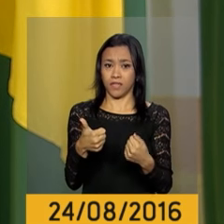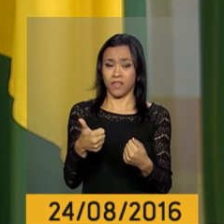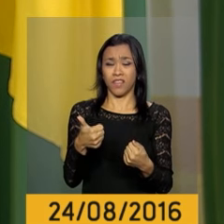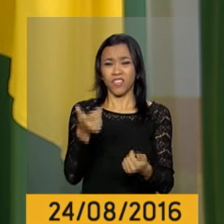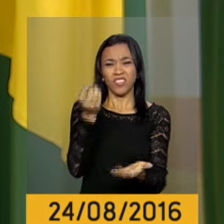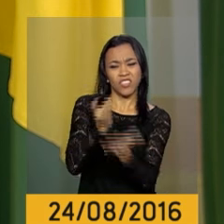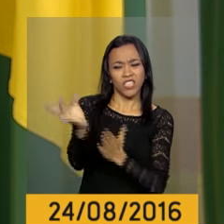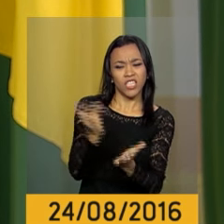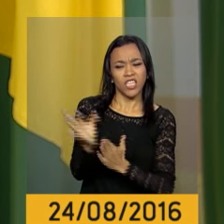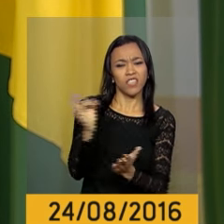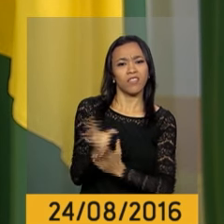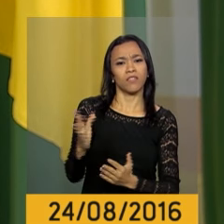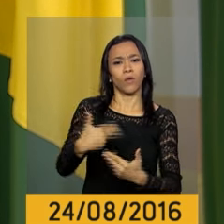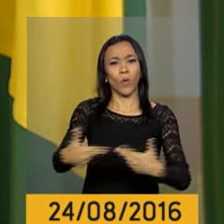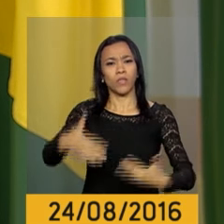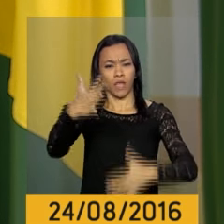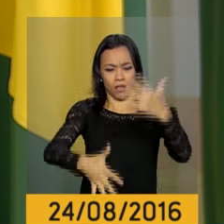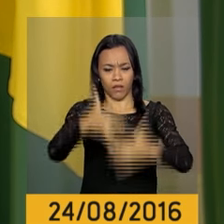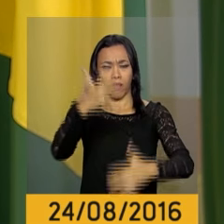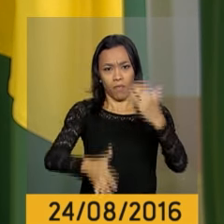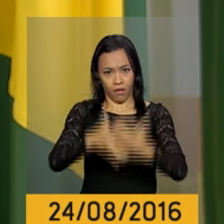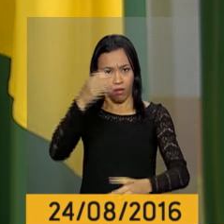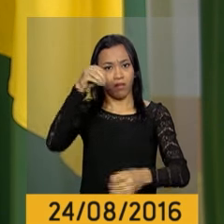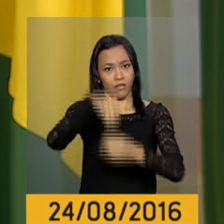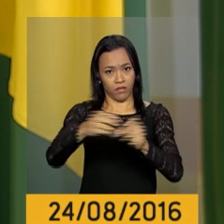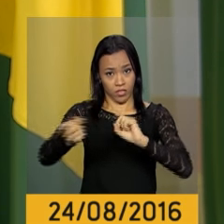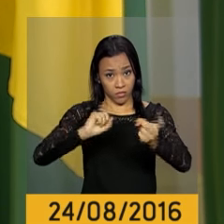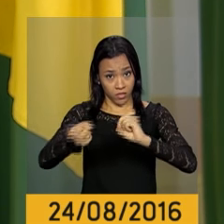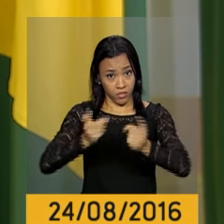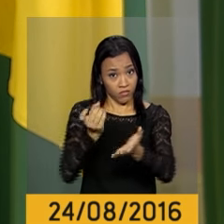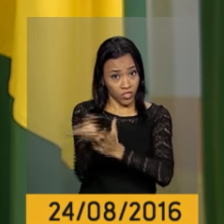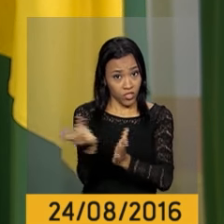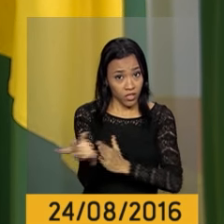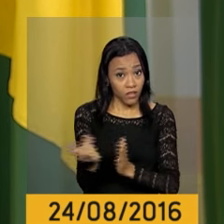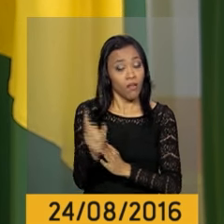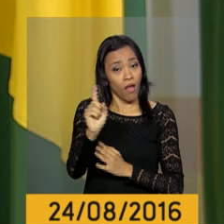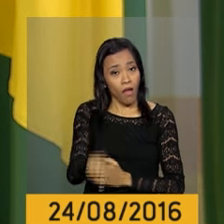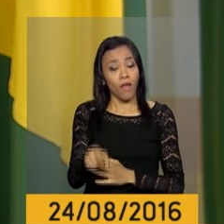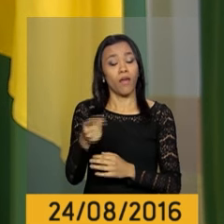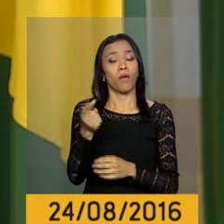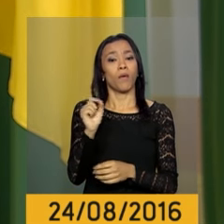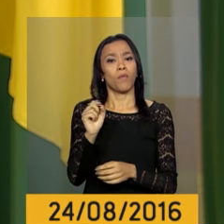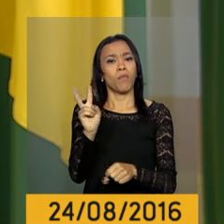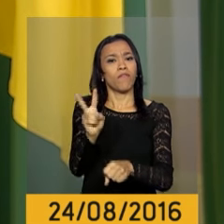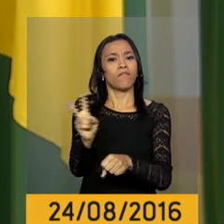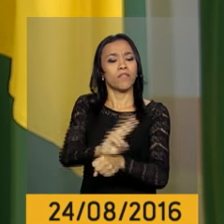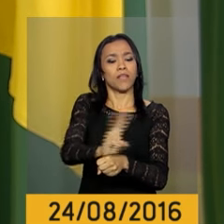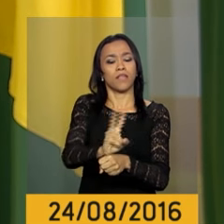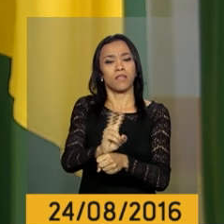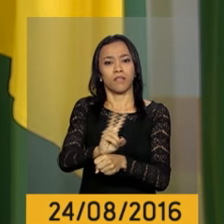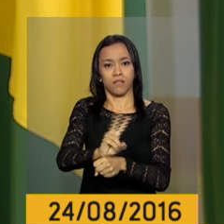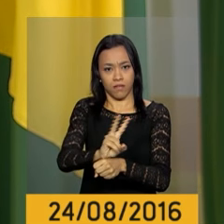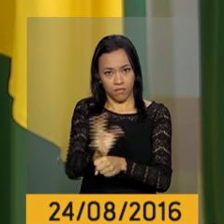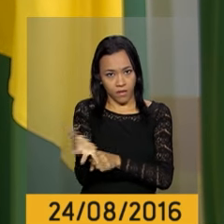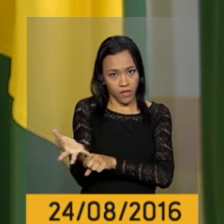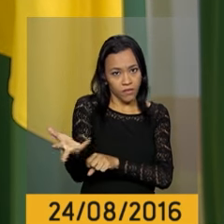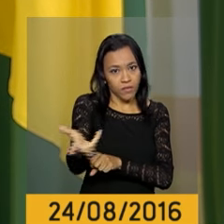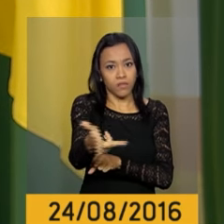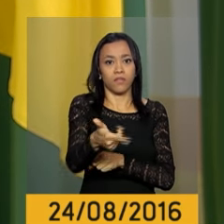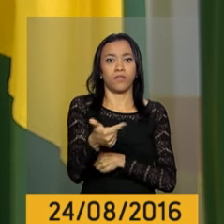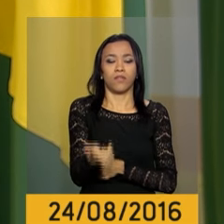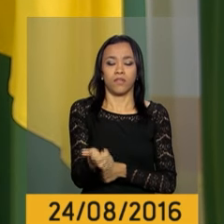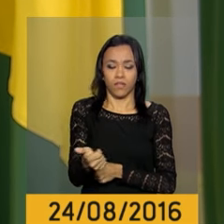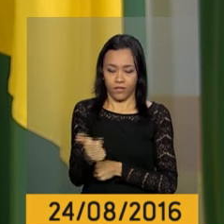dos papéis se dá estará, como anunciado, também na fiscalização eficiente que será